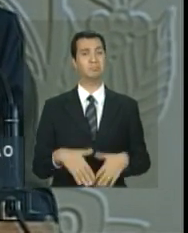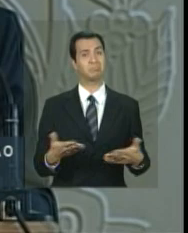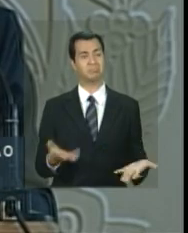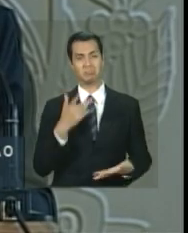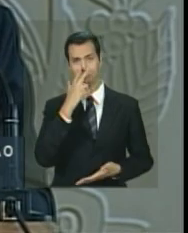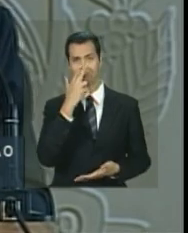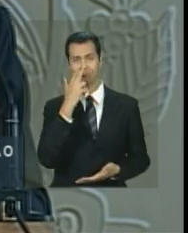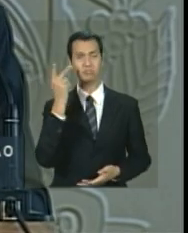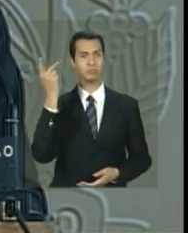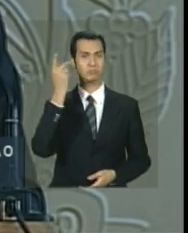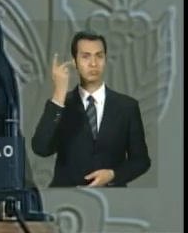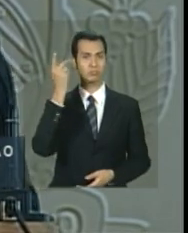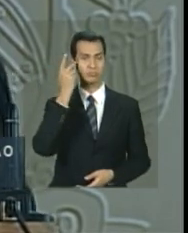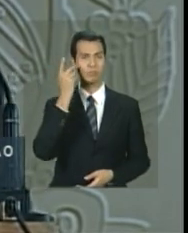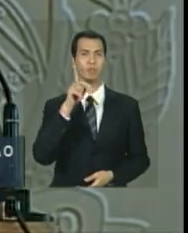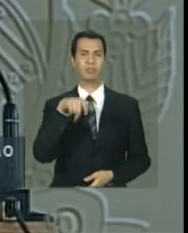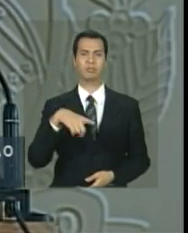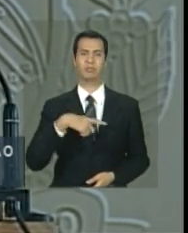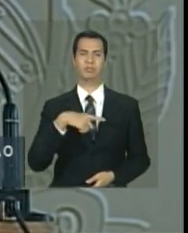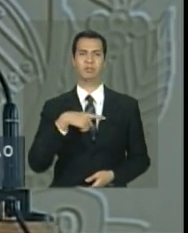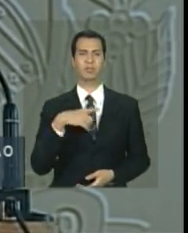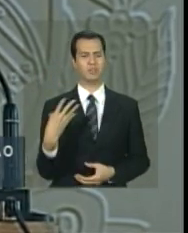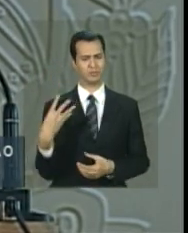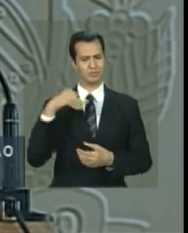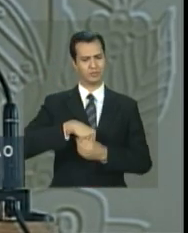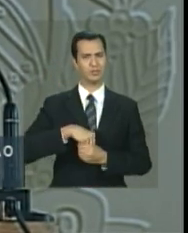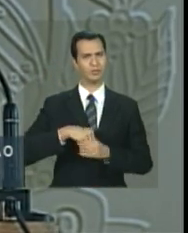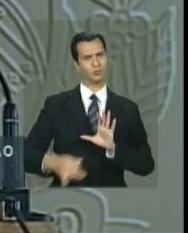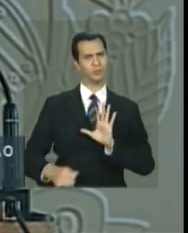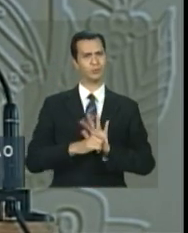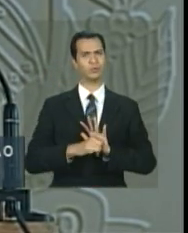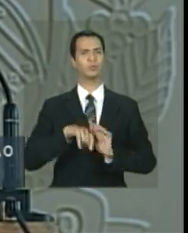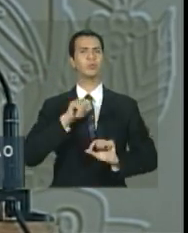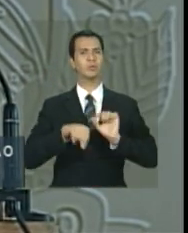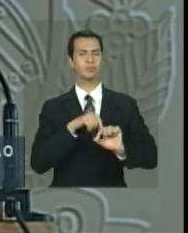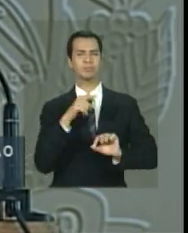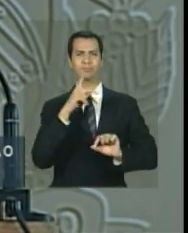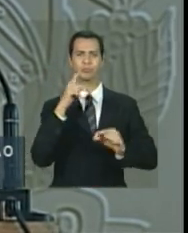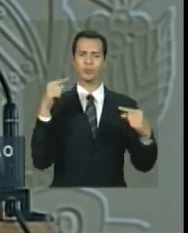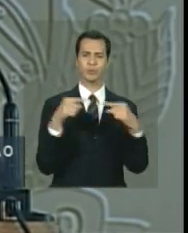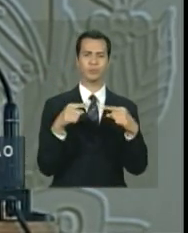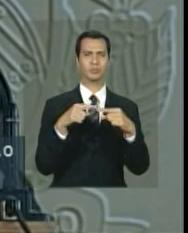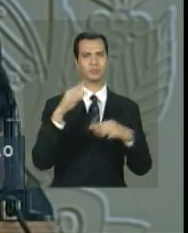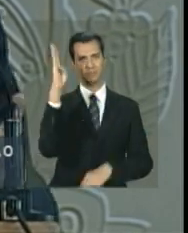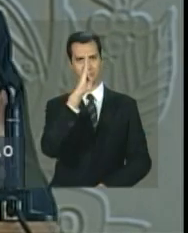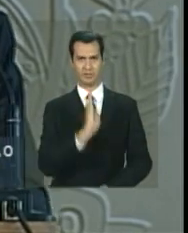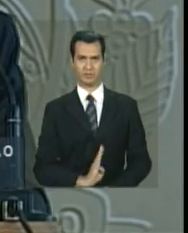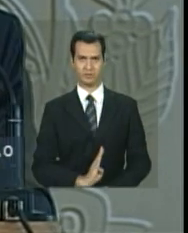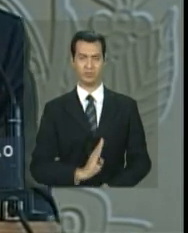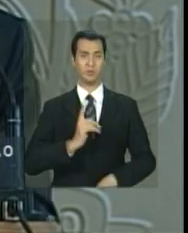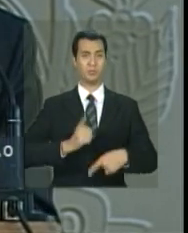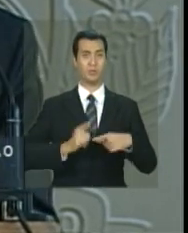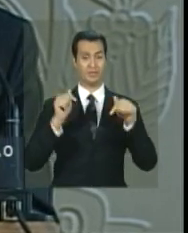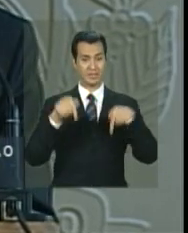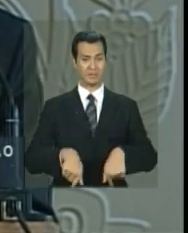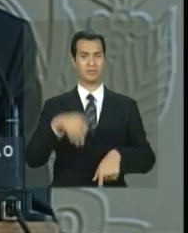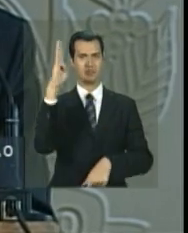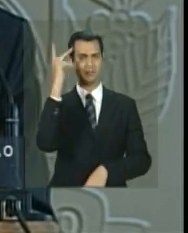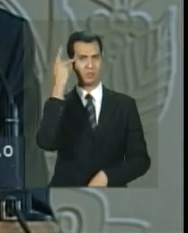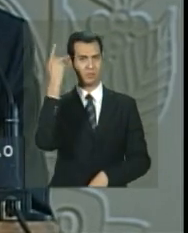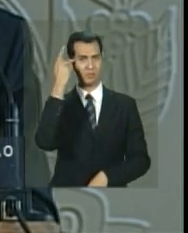esse DNA nacional, presidenta Dilma, porque aqui se encontra o